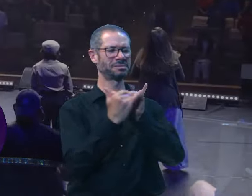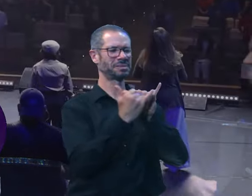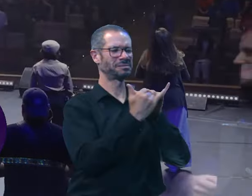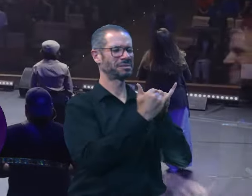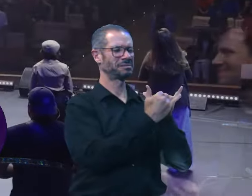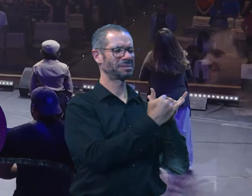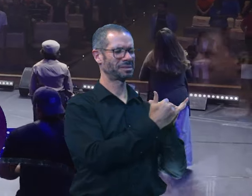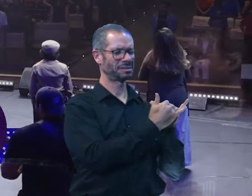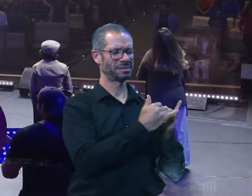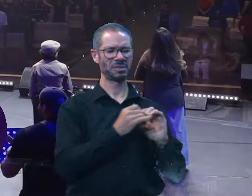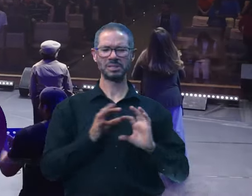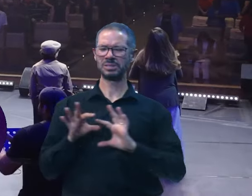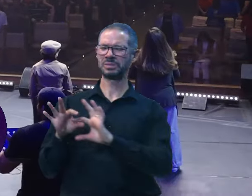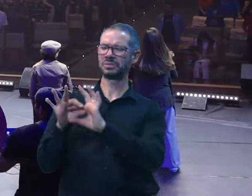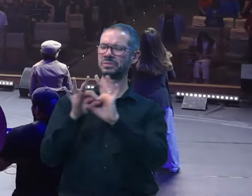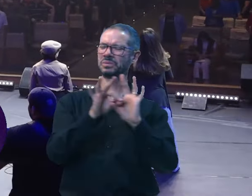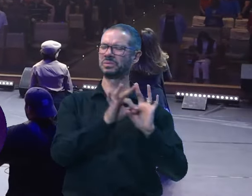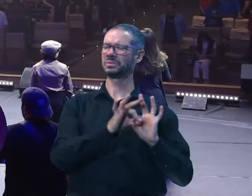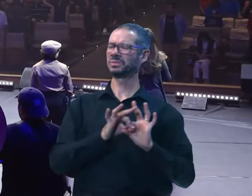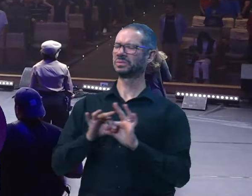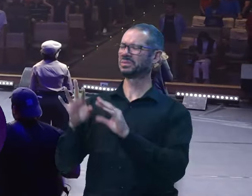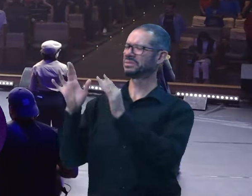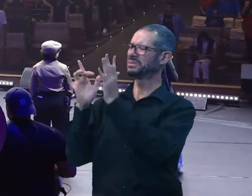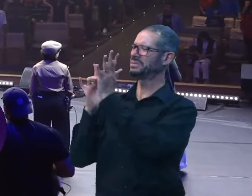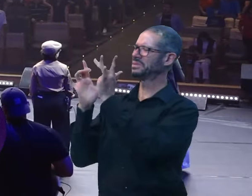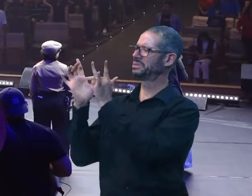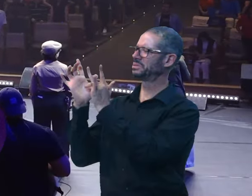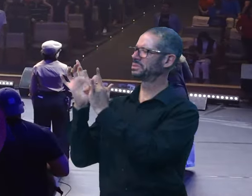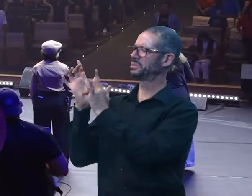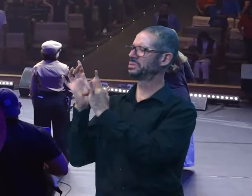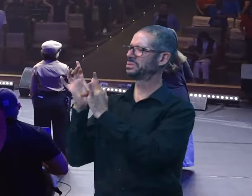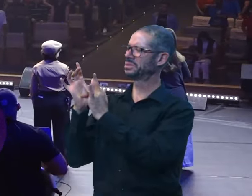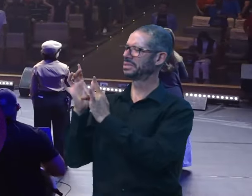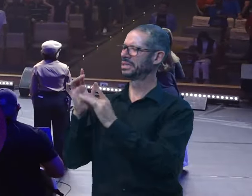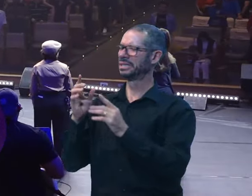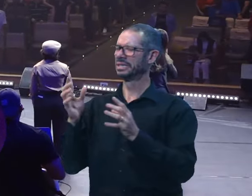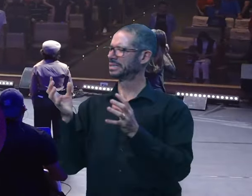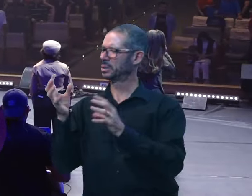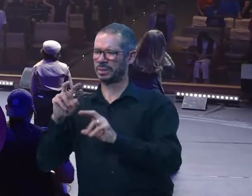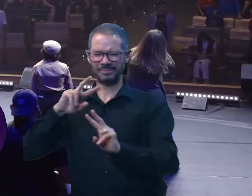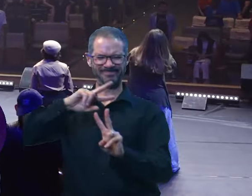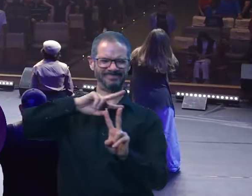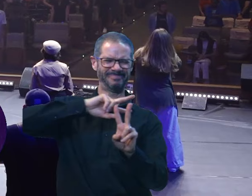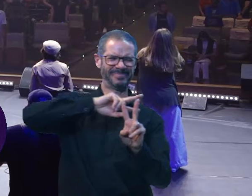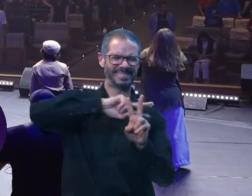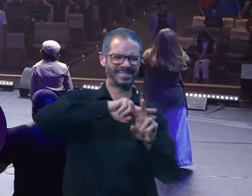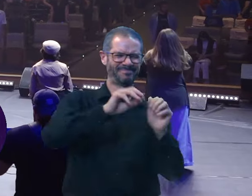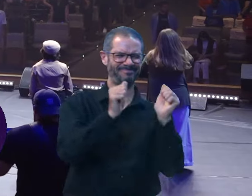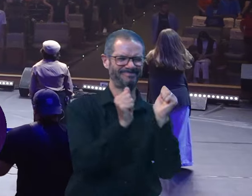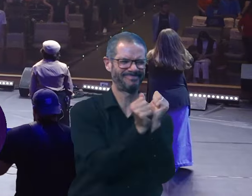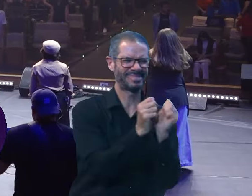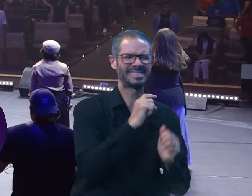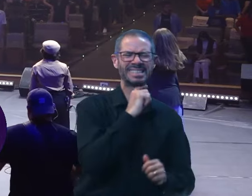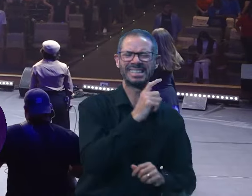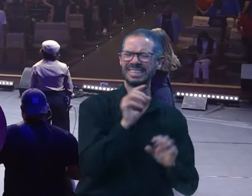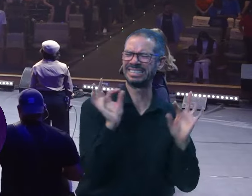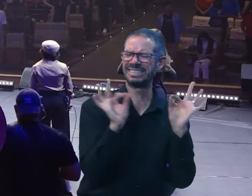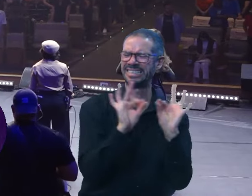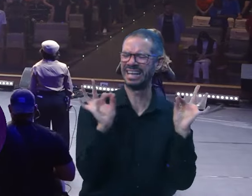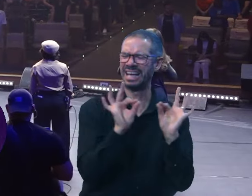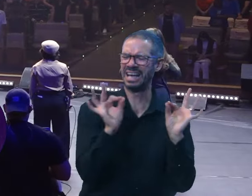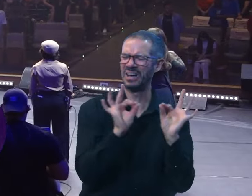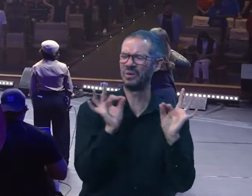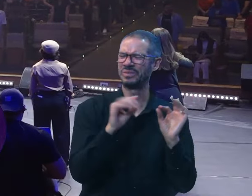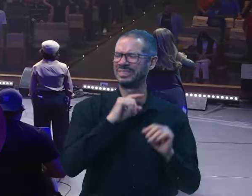serem reatados, Pai. Jesus, Pai, que a gente não queira aprisionar ninguém, Pai, que a gente não queira, Pai,